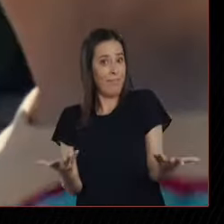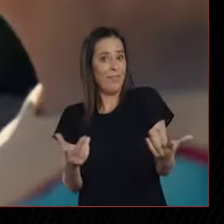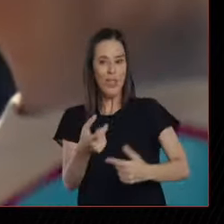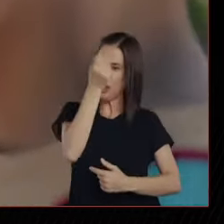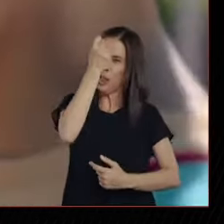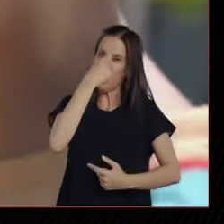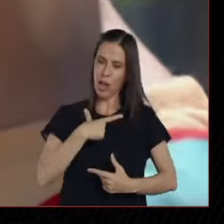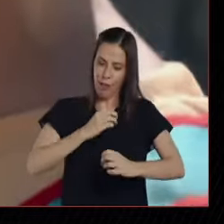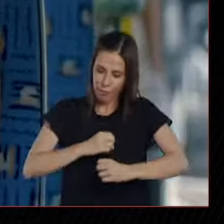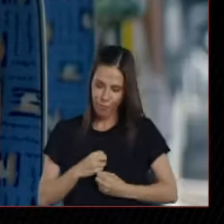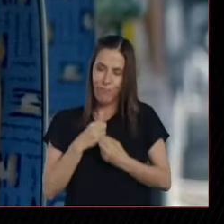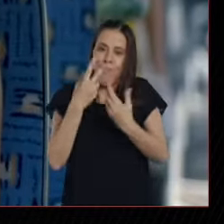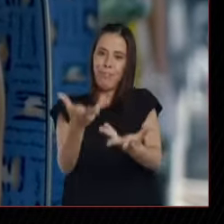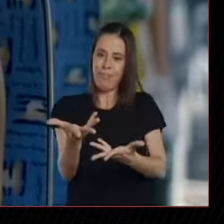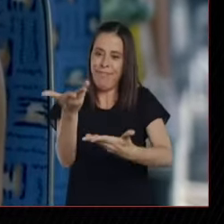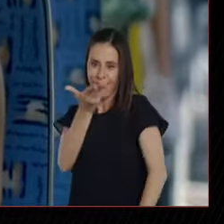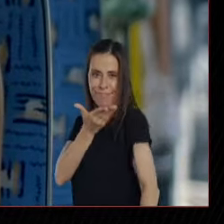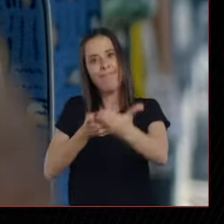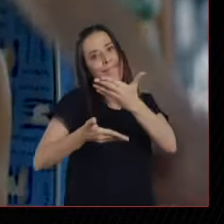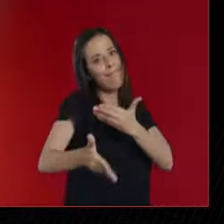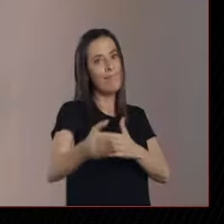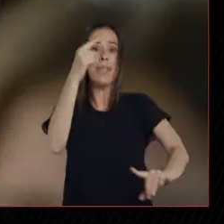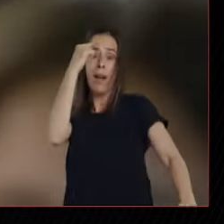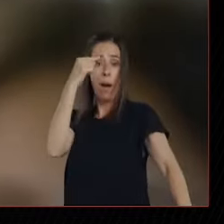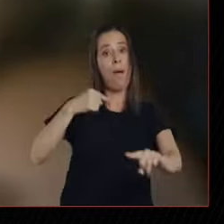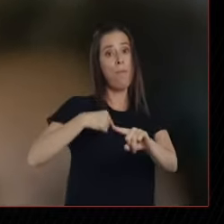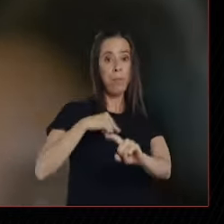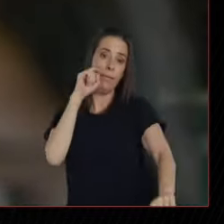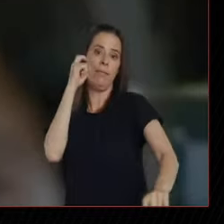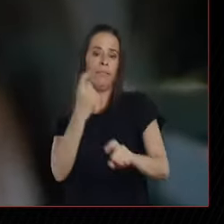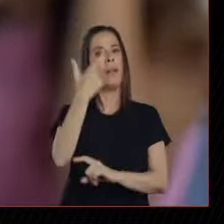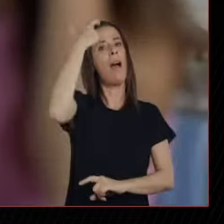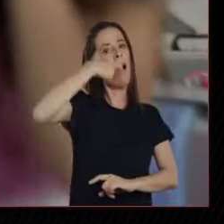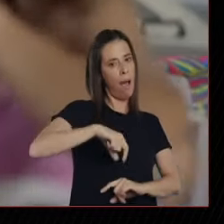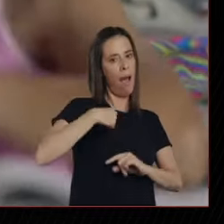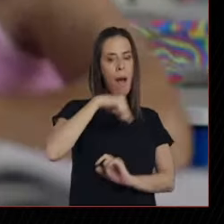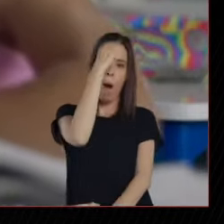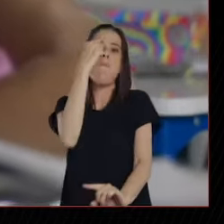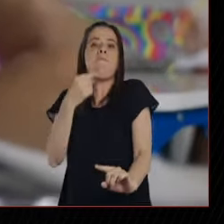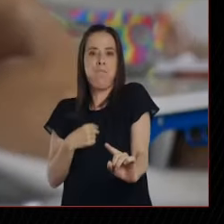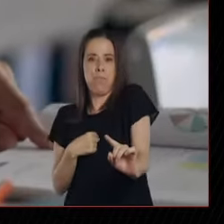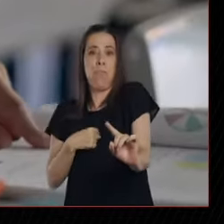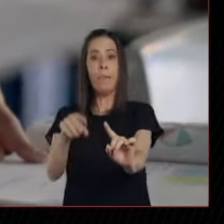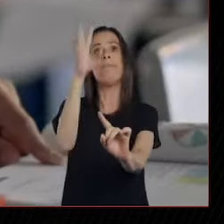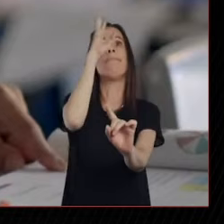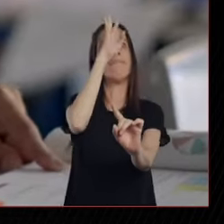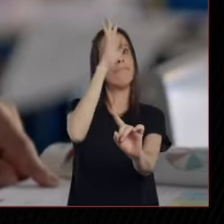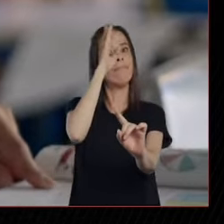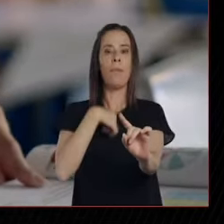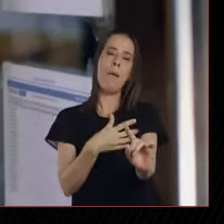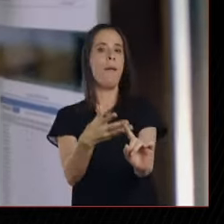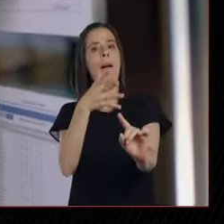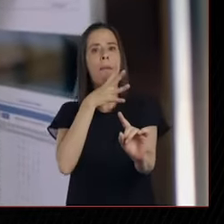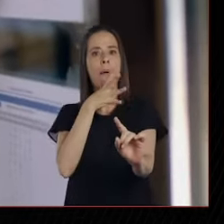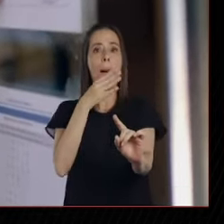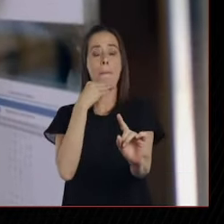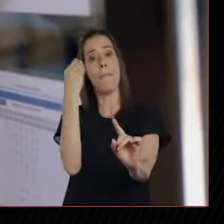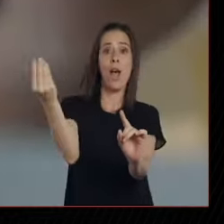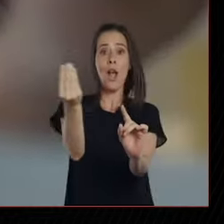Não, o Bispo aparece aqui no campo de futebol. Sei que pedes mais de mim. Sei que sonhas ter um